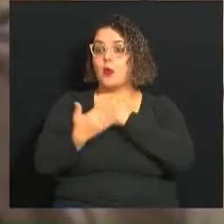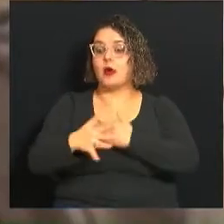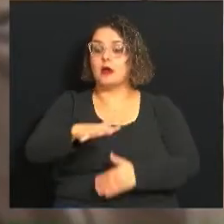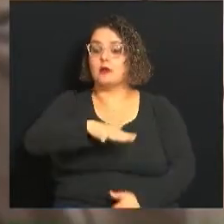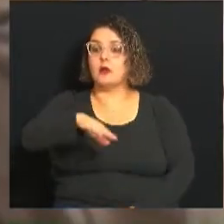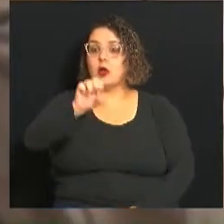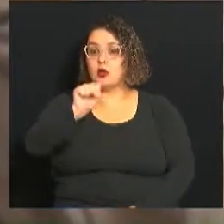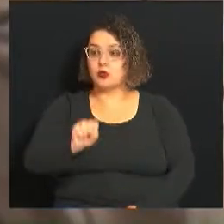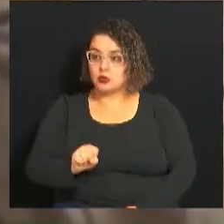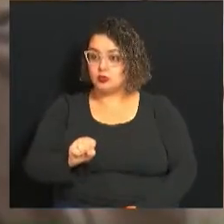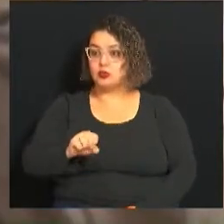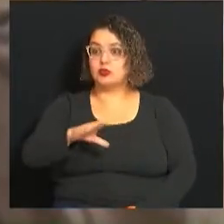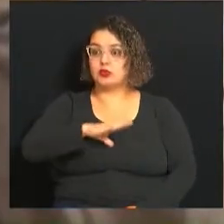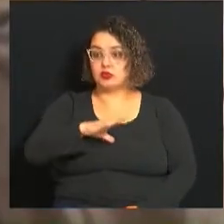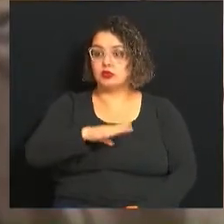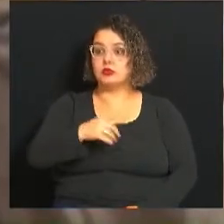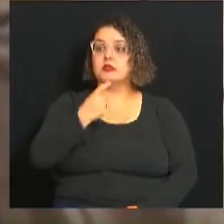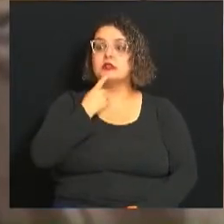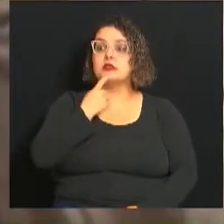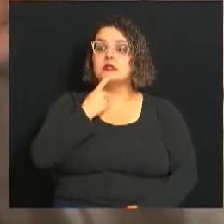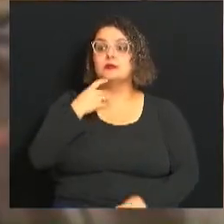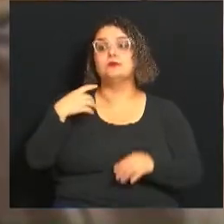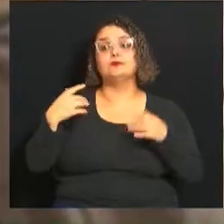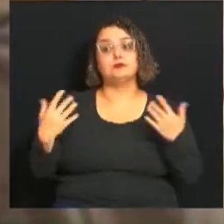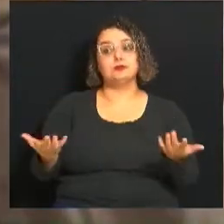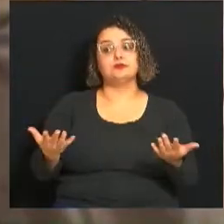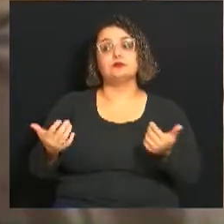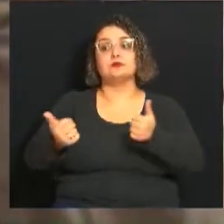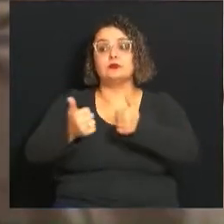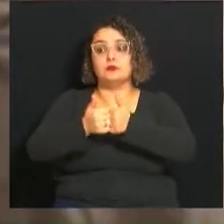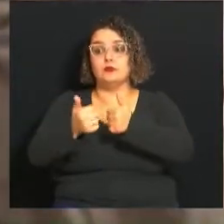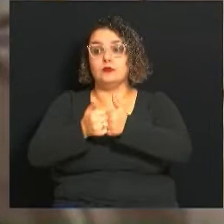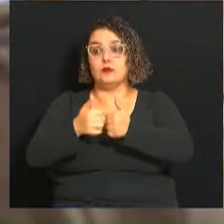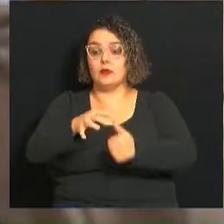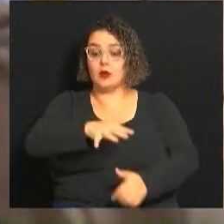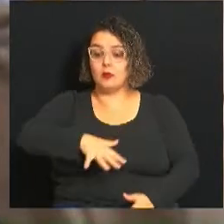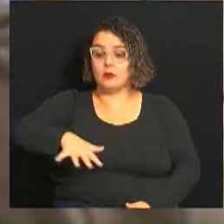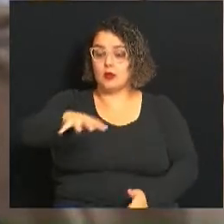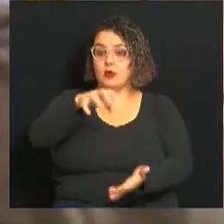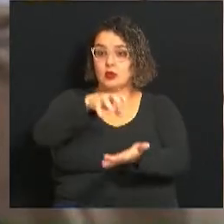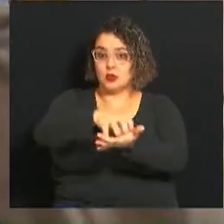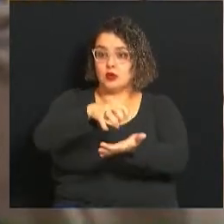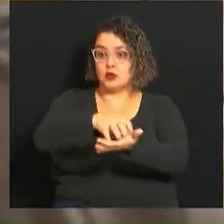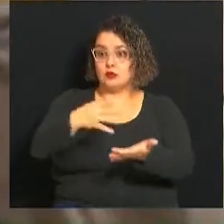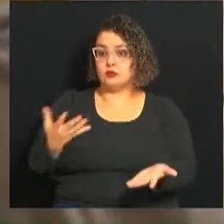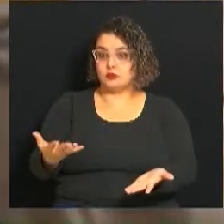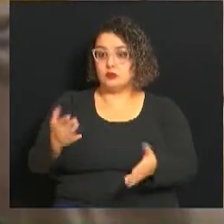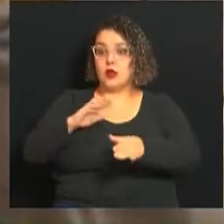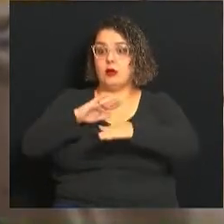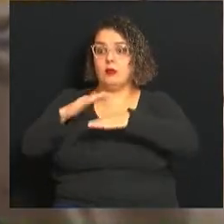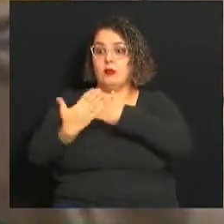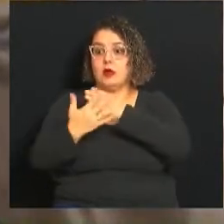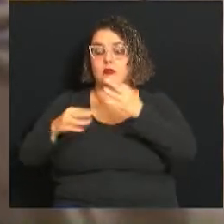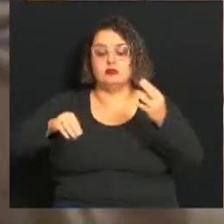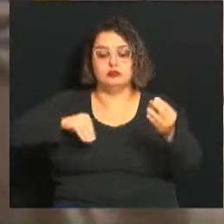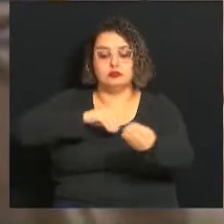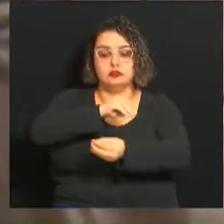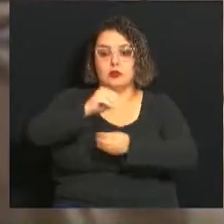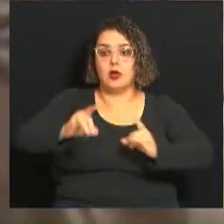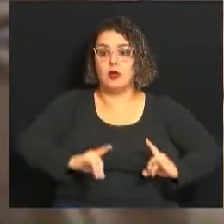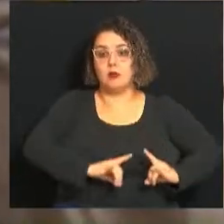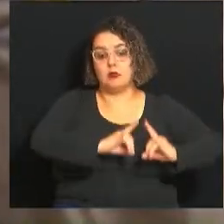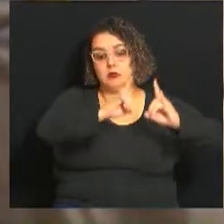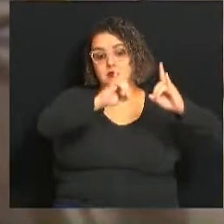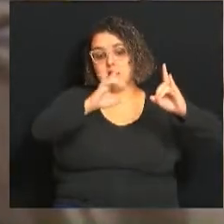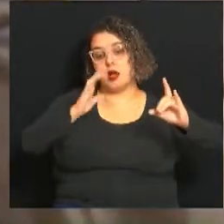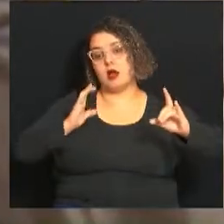da cidade de Campinas, né? Pertinho da região central, portanto é um bairro que mistura aí prédios de alto padrão